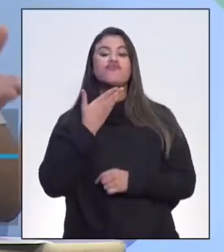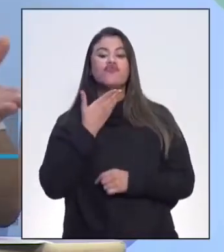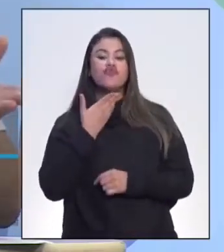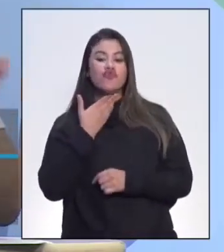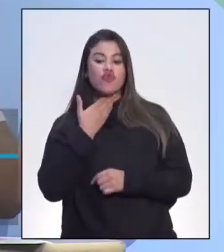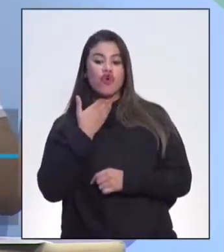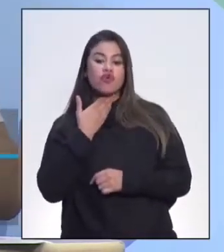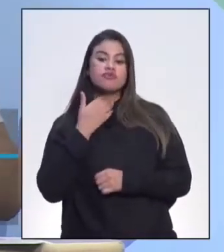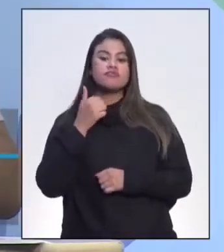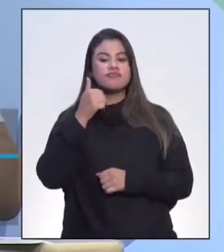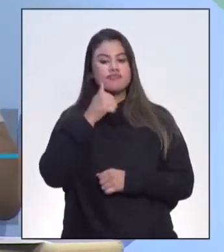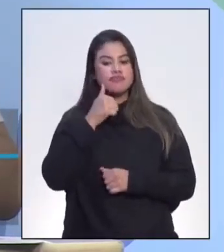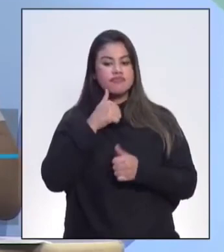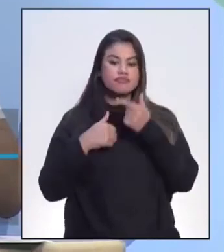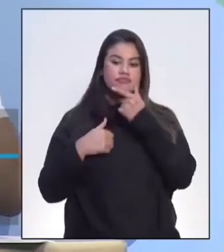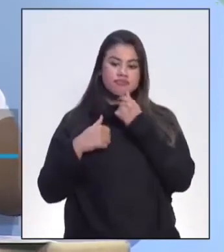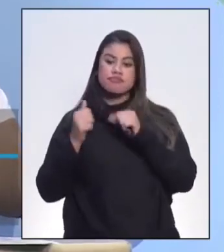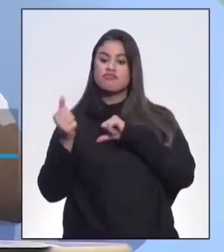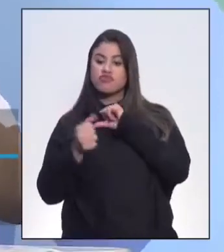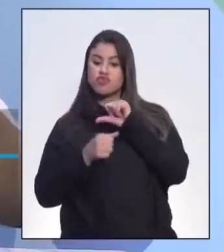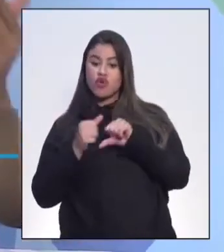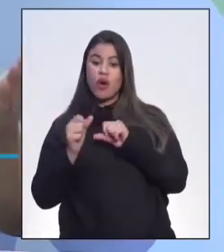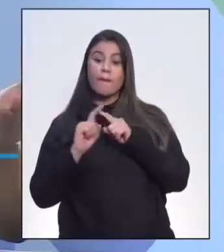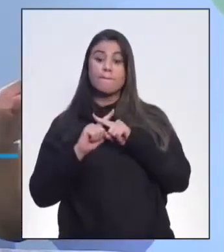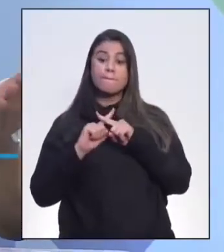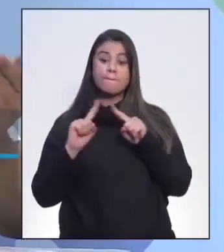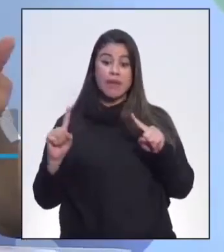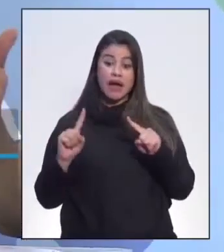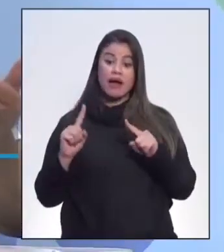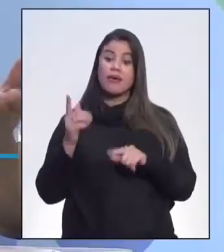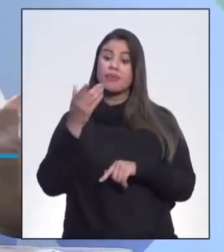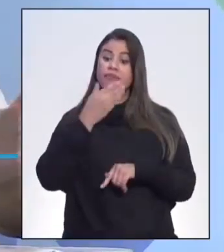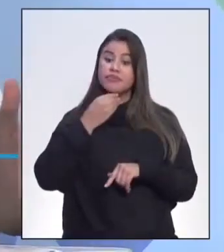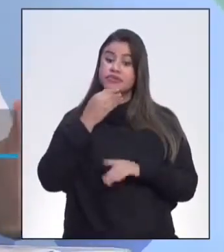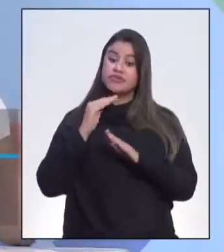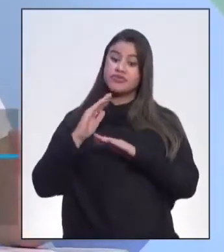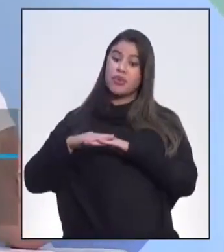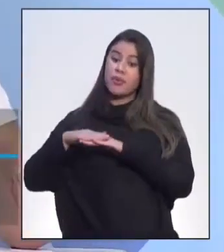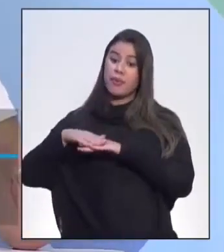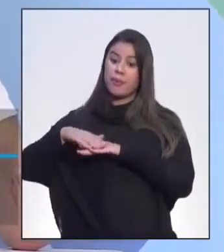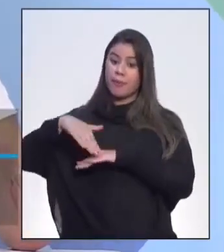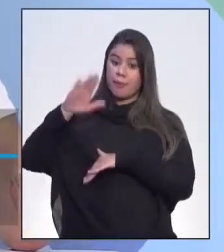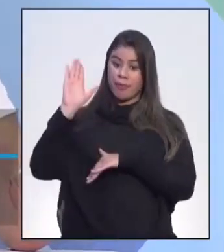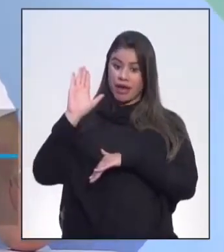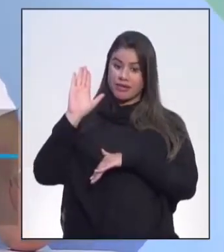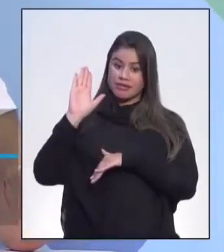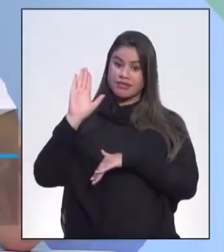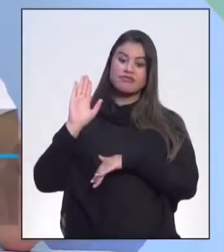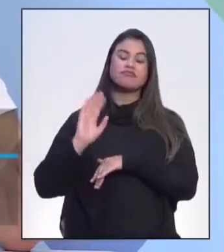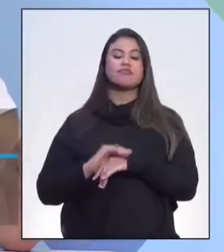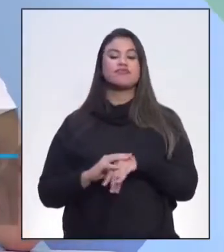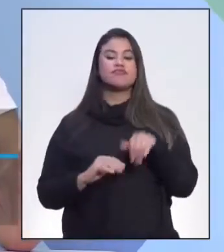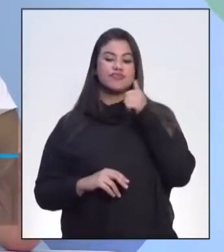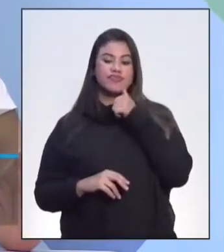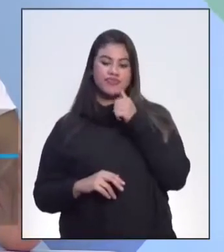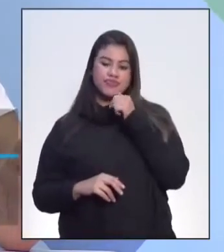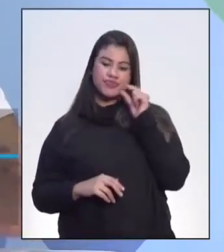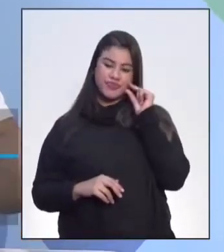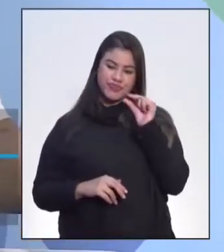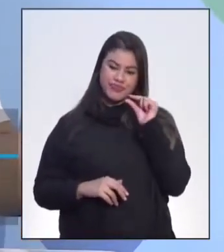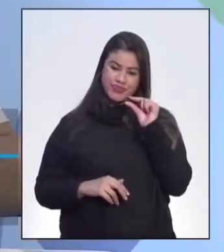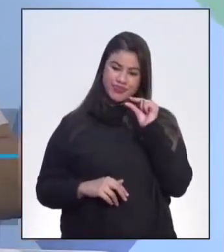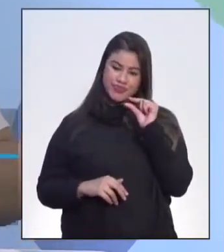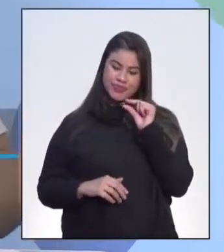voz, tanto do menino como da menina, né, professor? Mas a voz dos meninos, em geral, não serve para todos os casos, mas fica